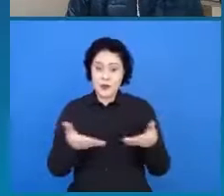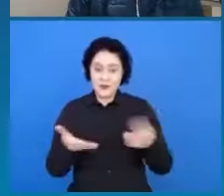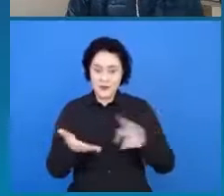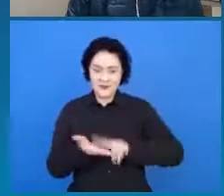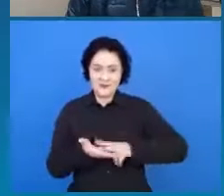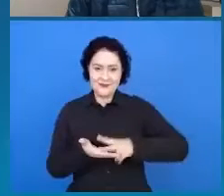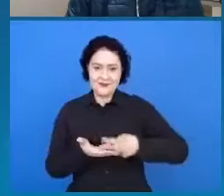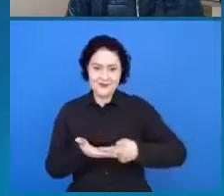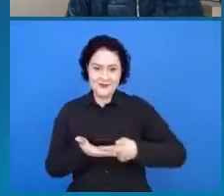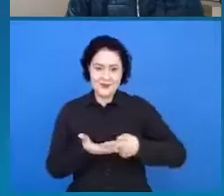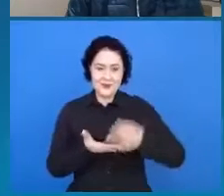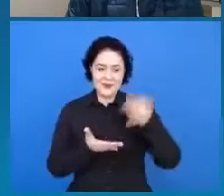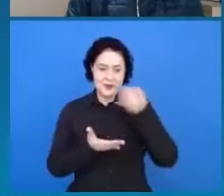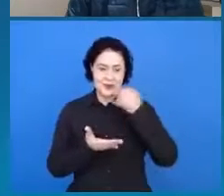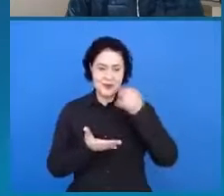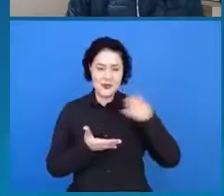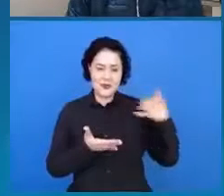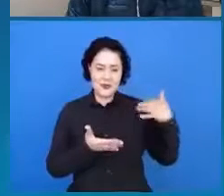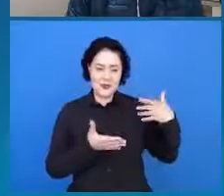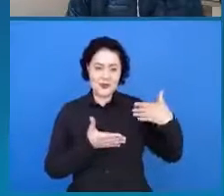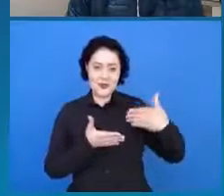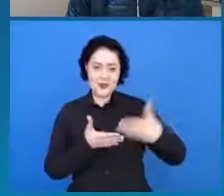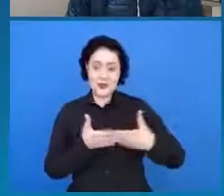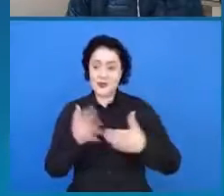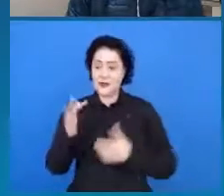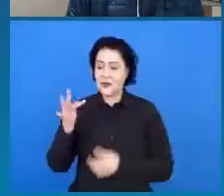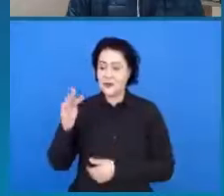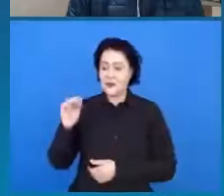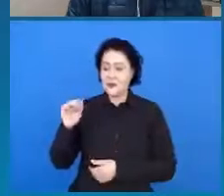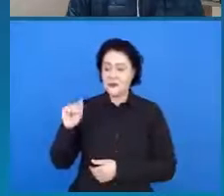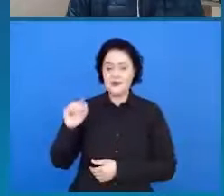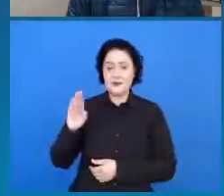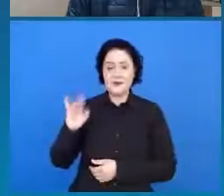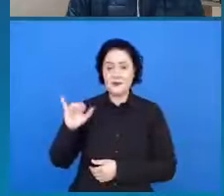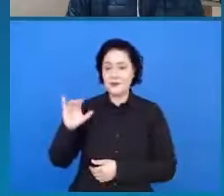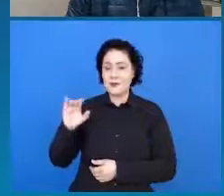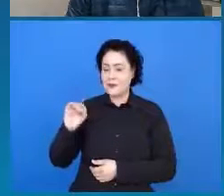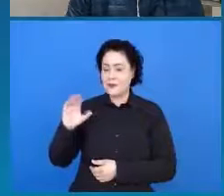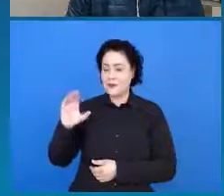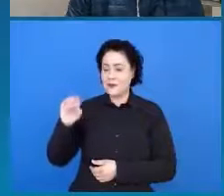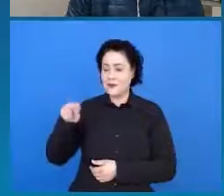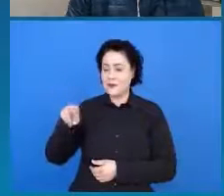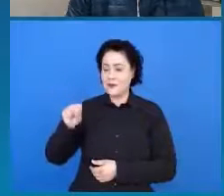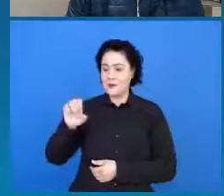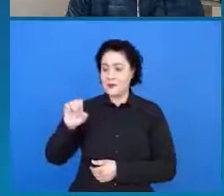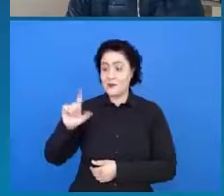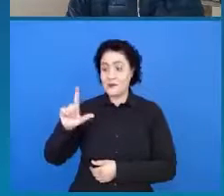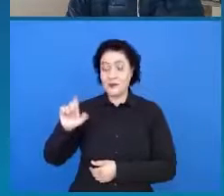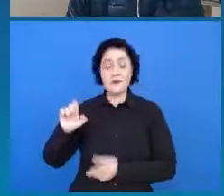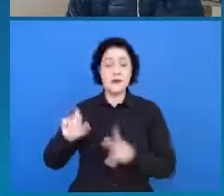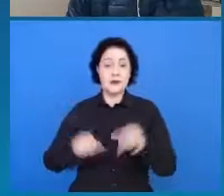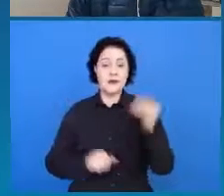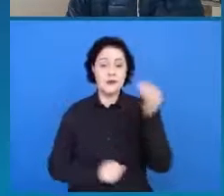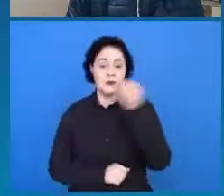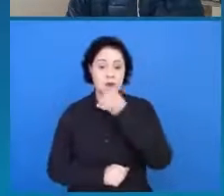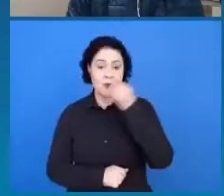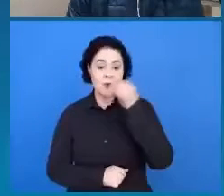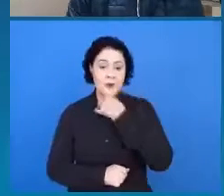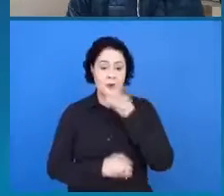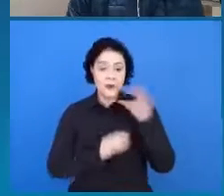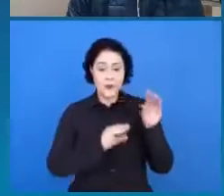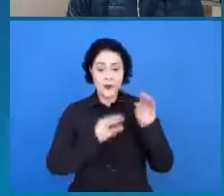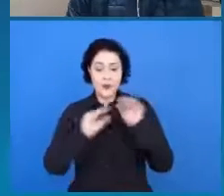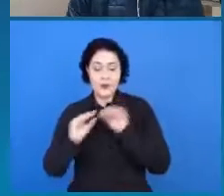tradutor desde algum tempo está conosco é Fábio console ele é italiano residente no